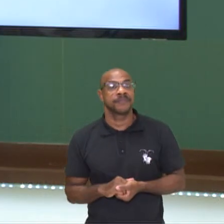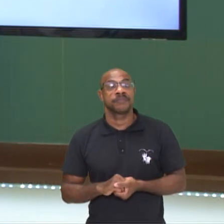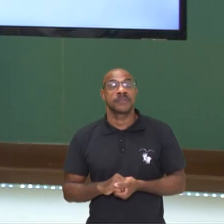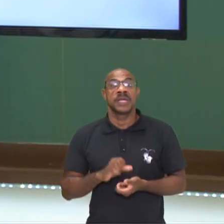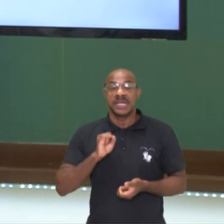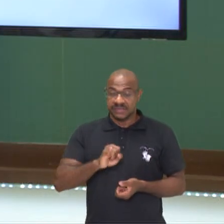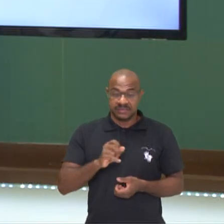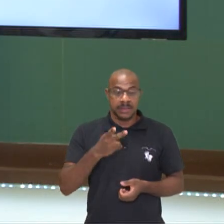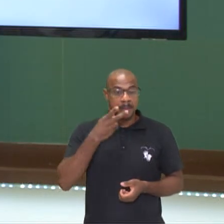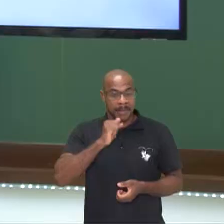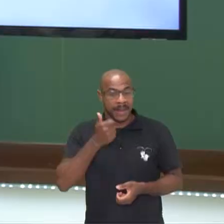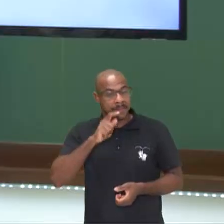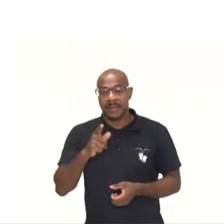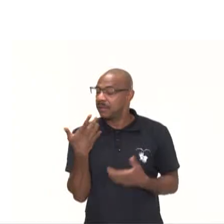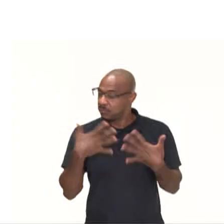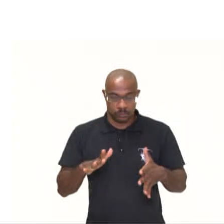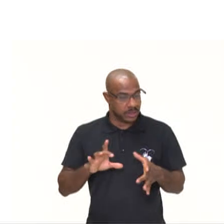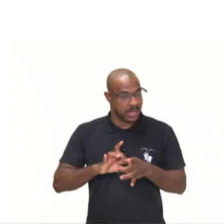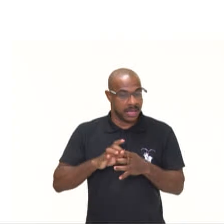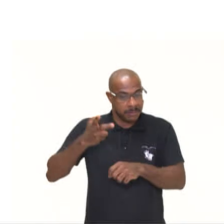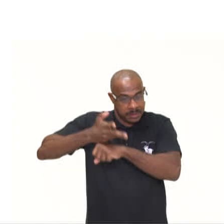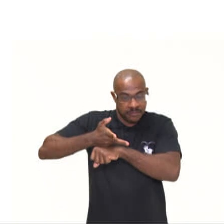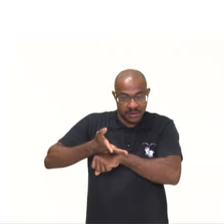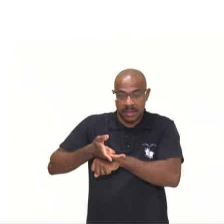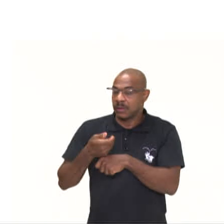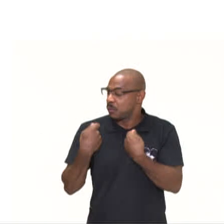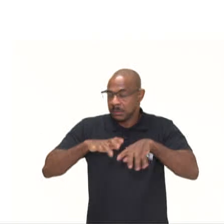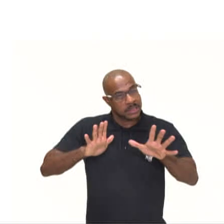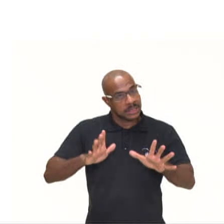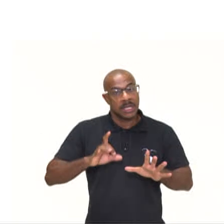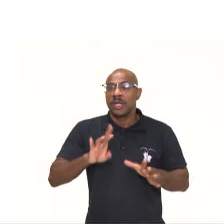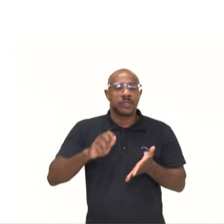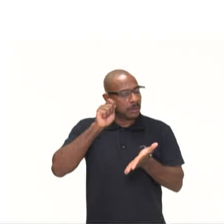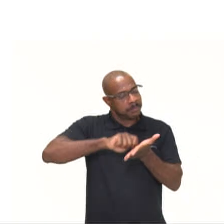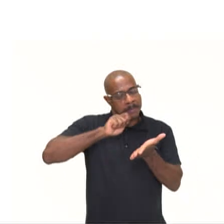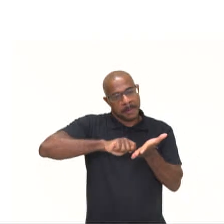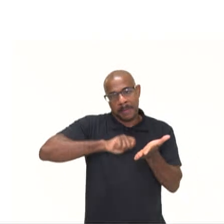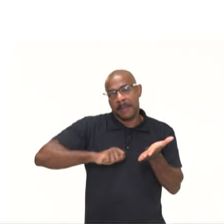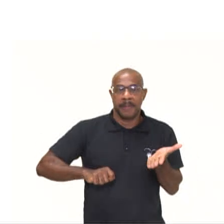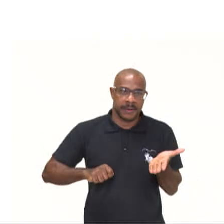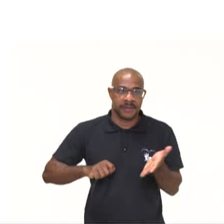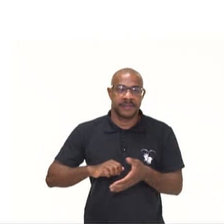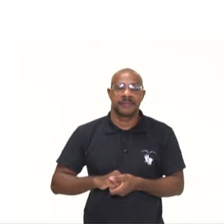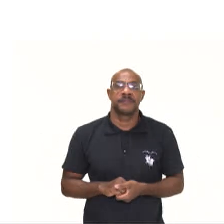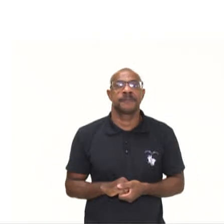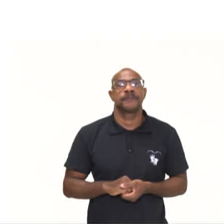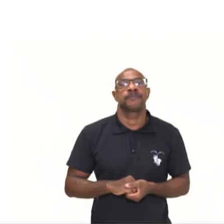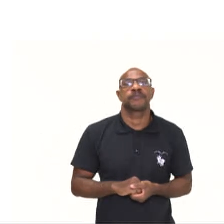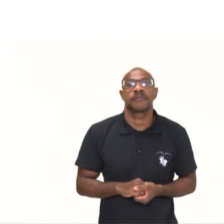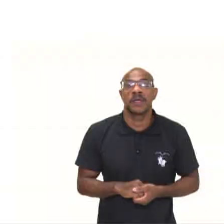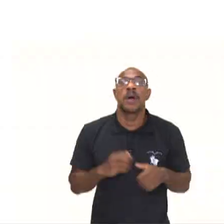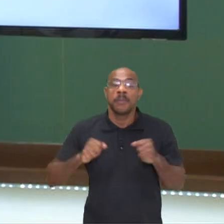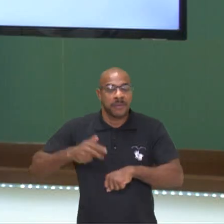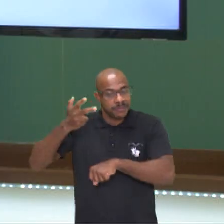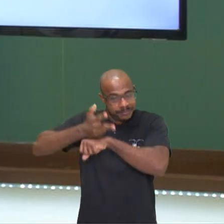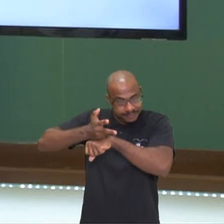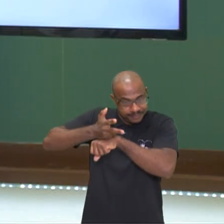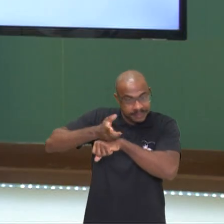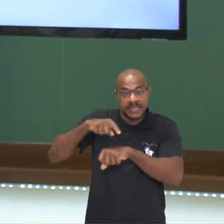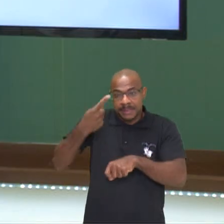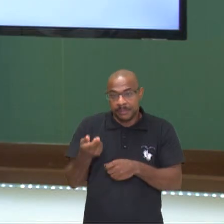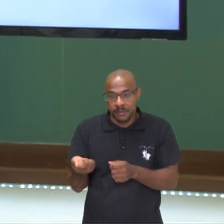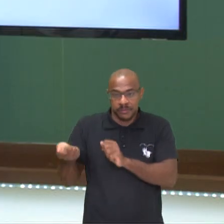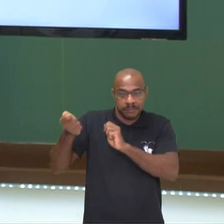e depois transcreva no seu caderno Isso é uma boa maneira também vou gravar e depois você vê deixa a entrevista mais